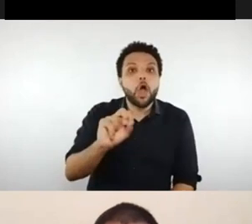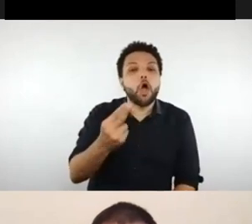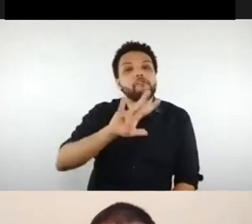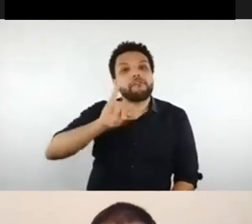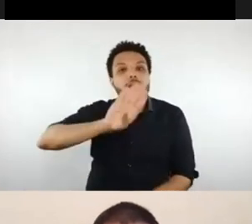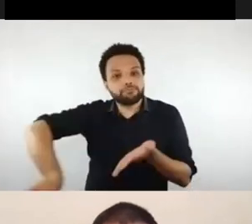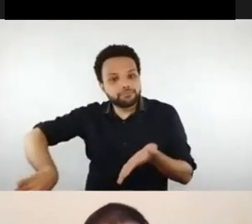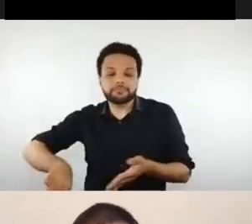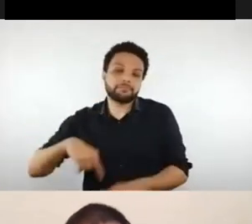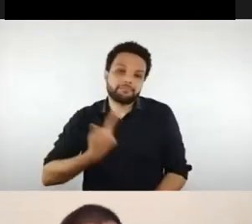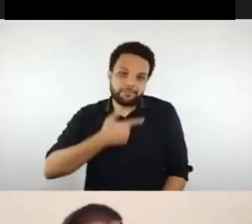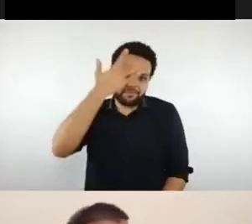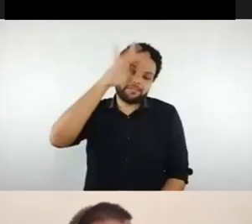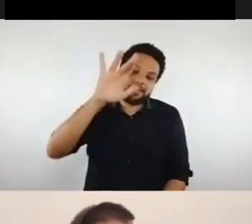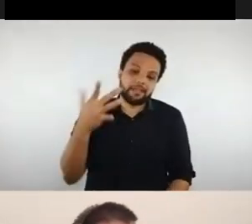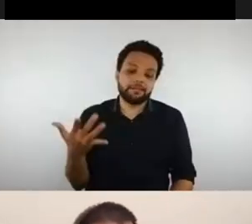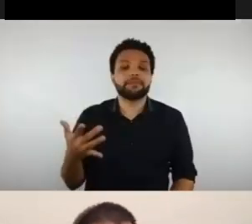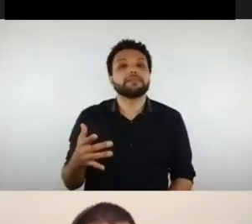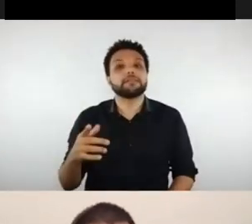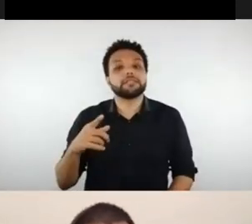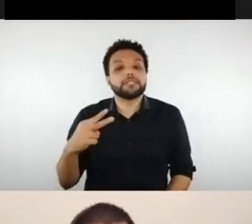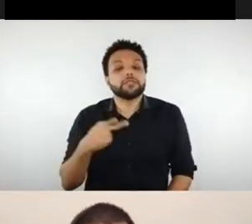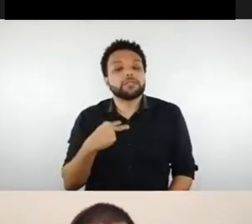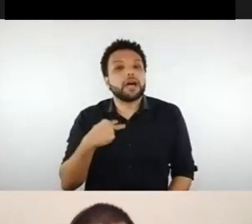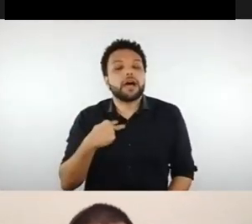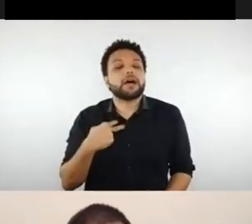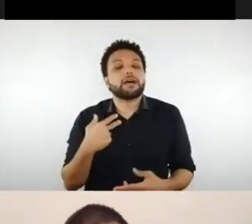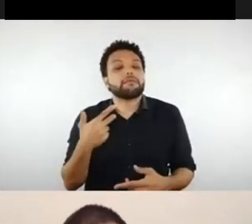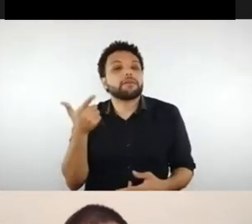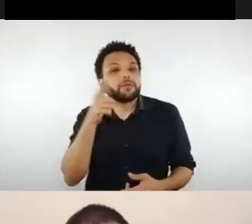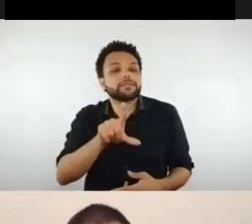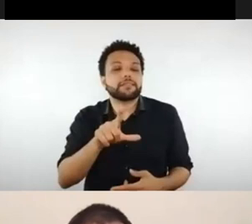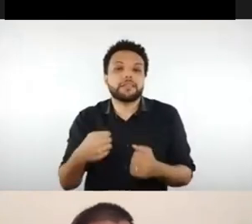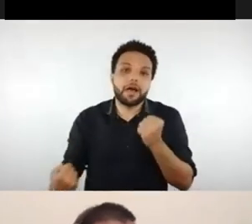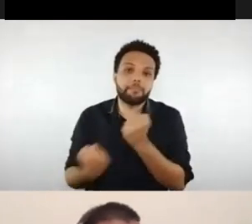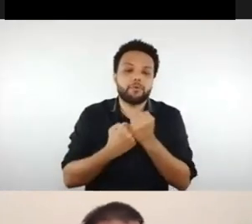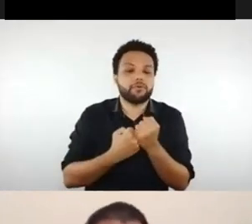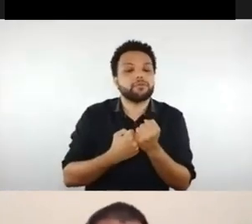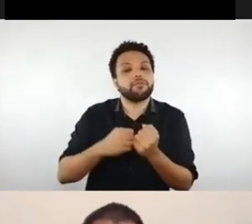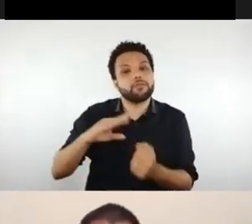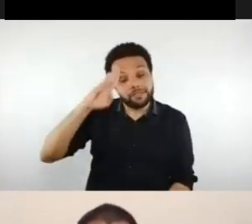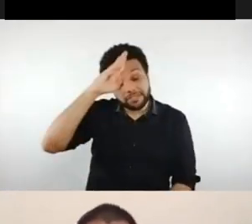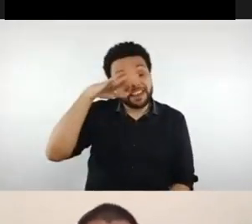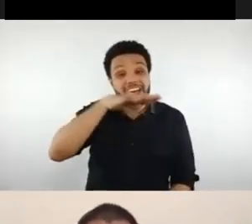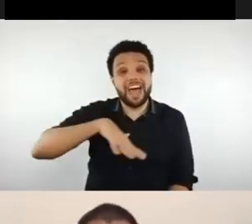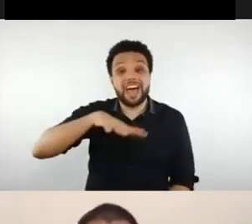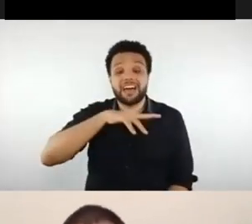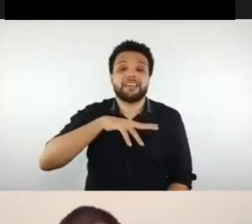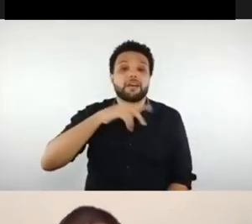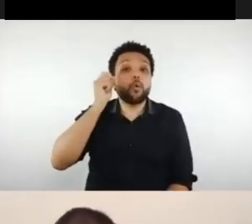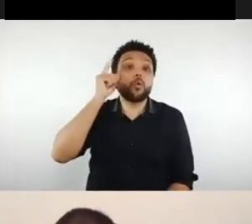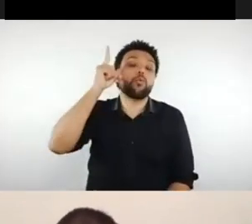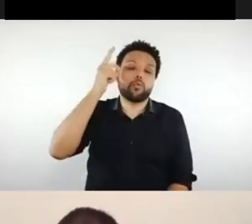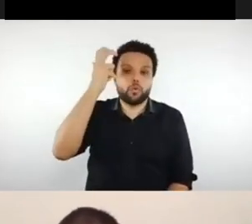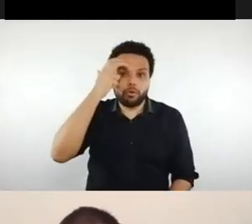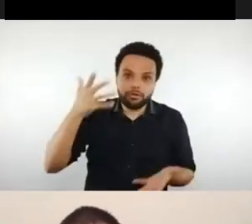mas não é possível contar com o governo Bolsonaro, sobretudo na área da cultura, para a promoção, seja do audiovisual,